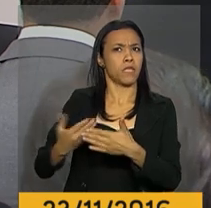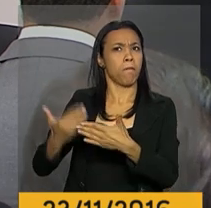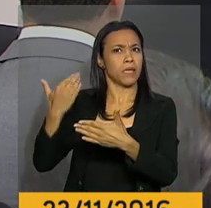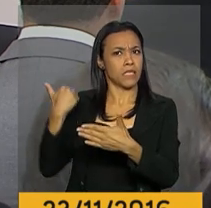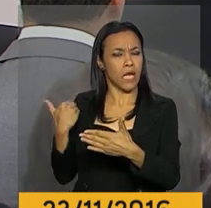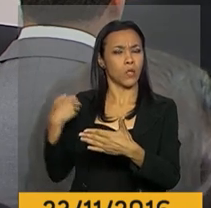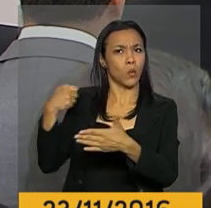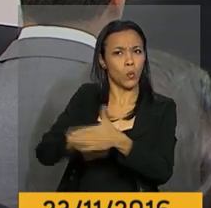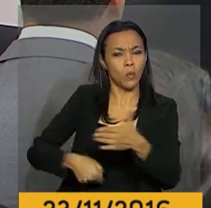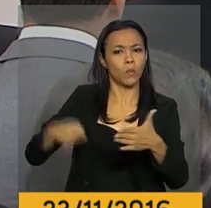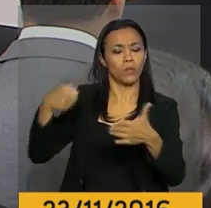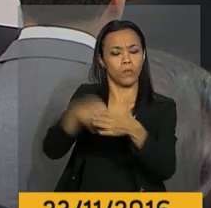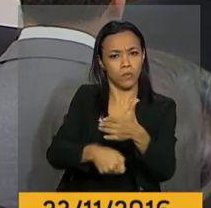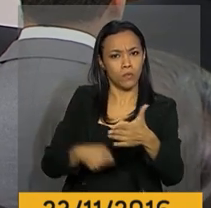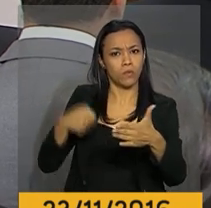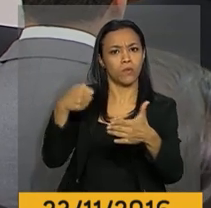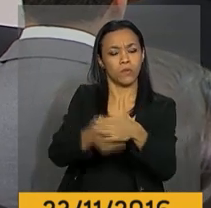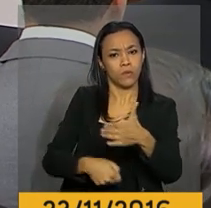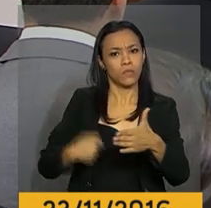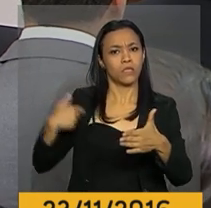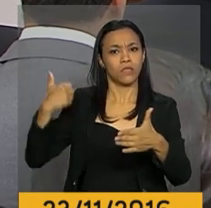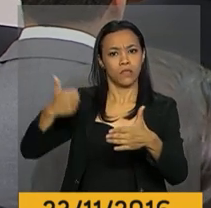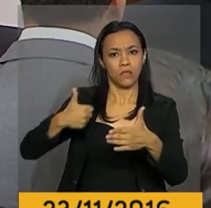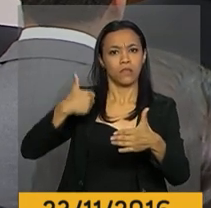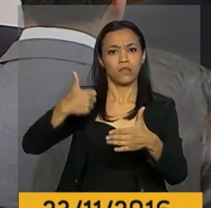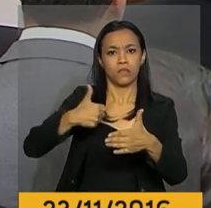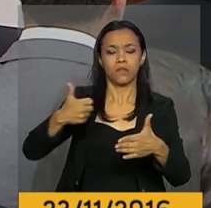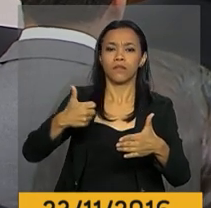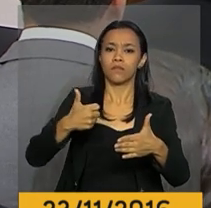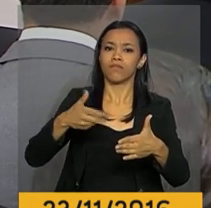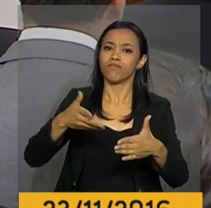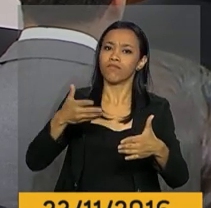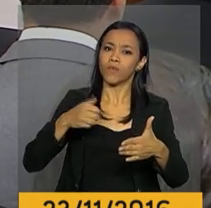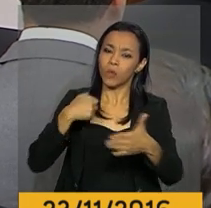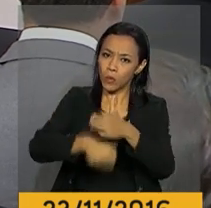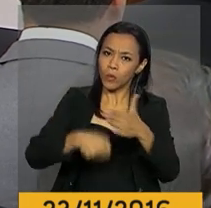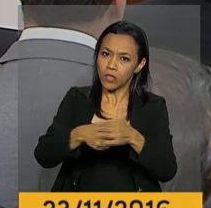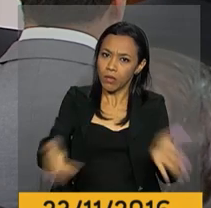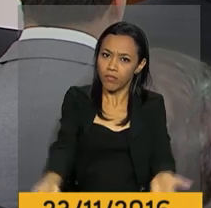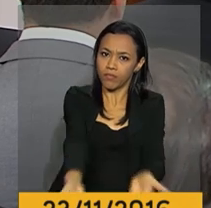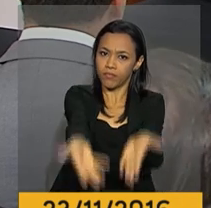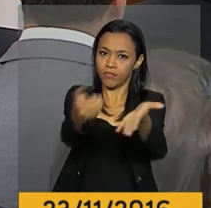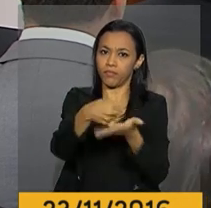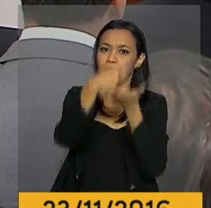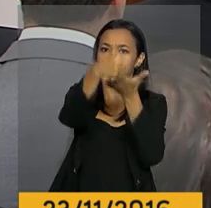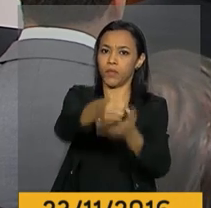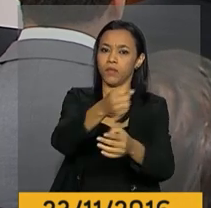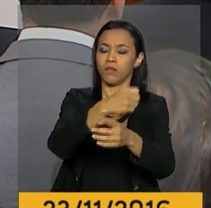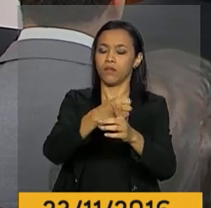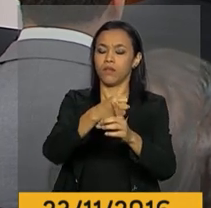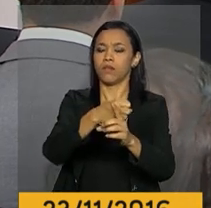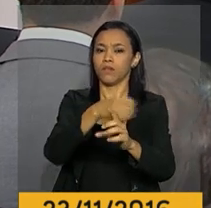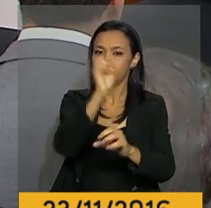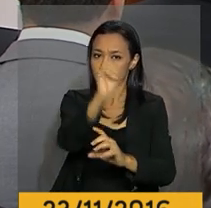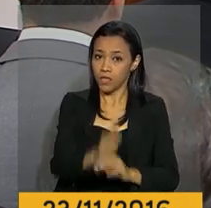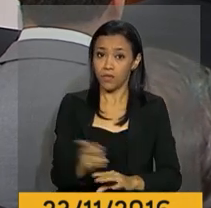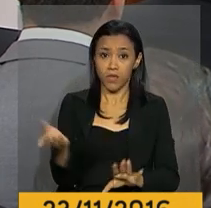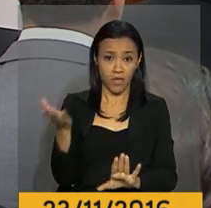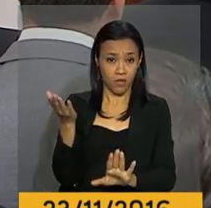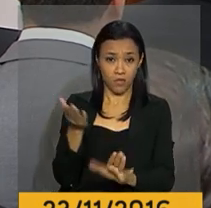lutas em favor do brasil aliás um dos jantares que estavam estávamos eu você eo janor